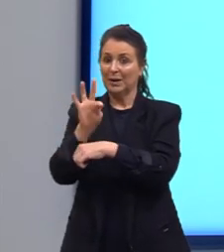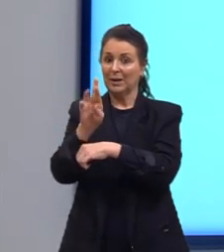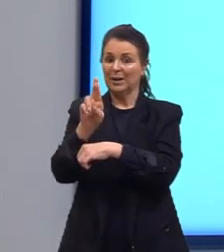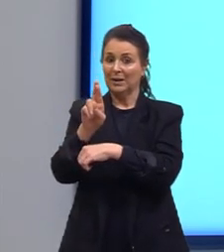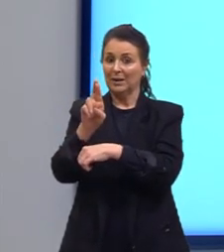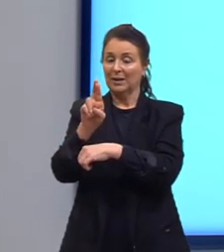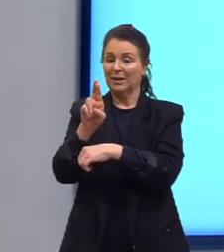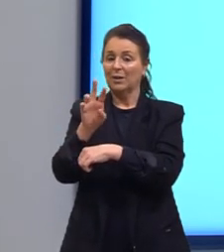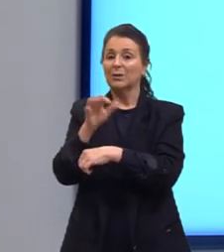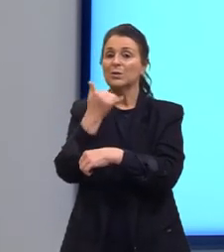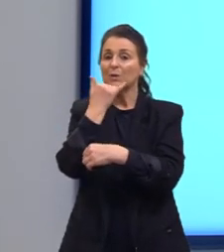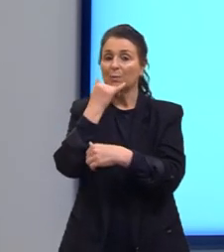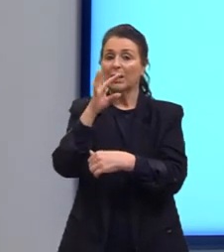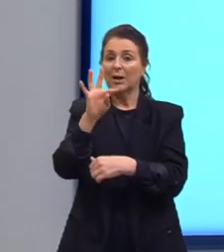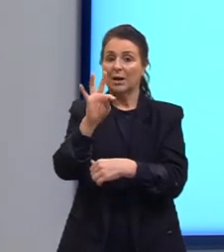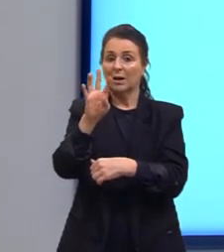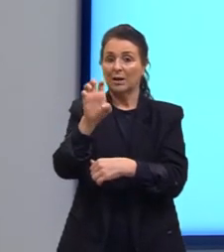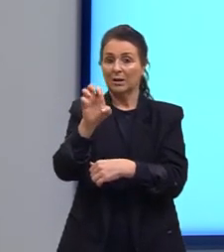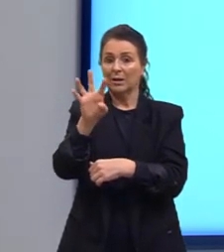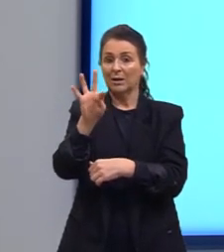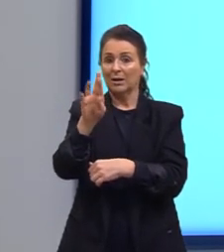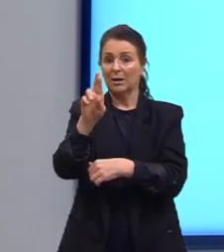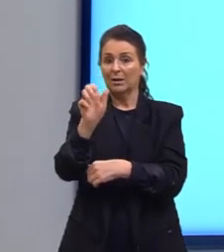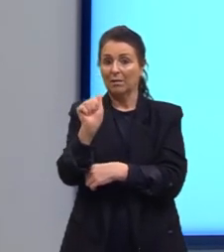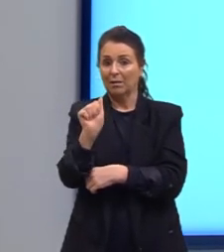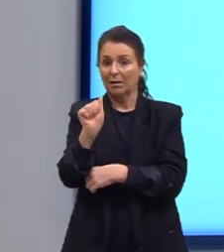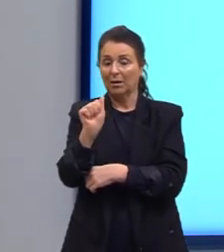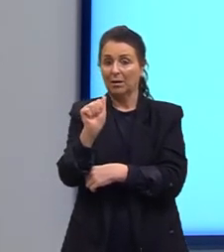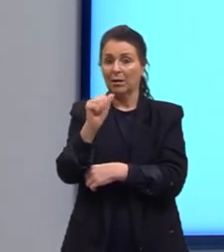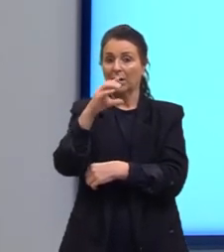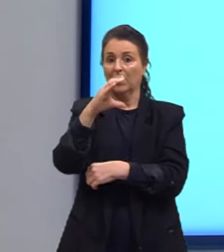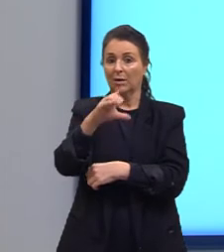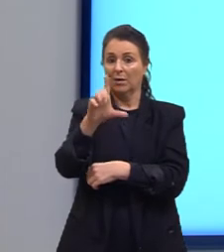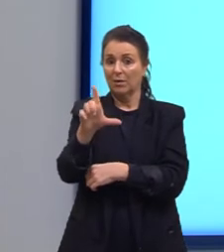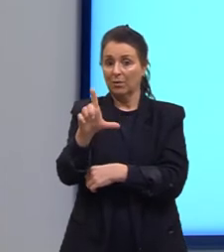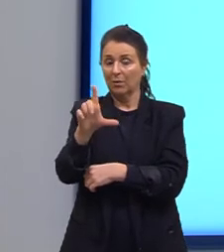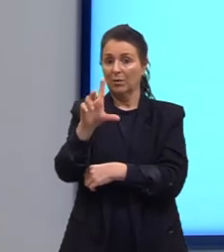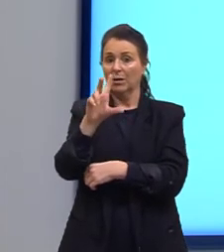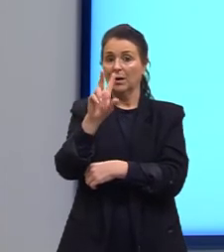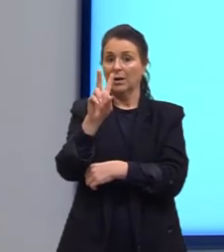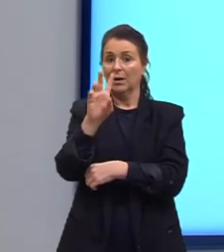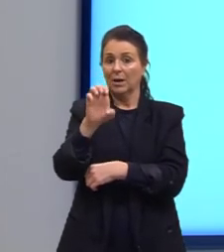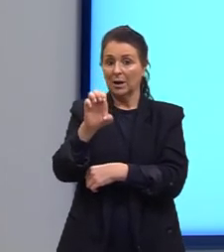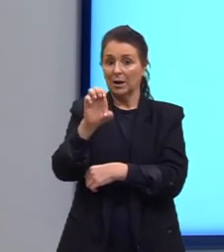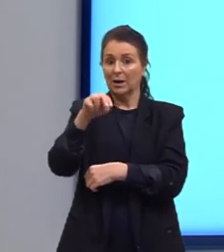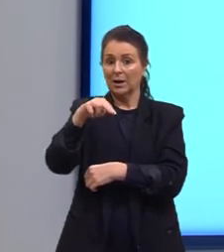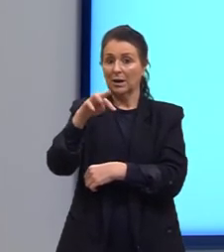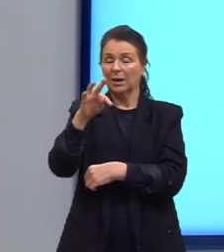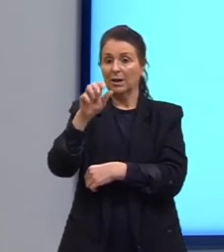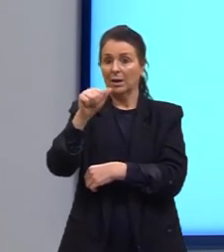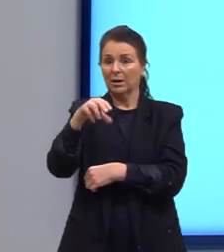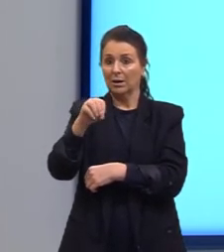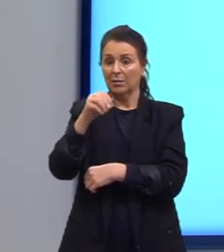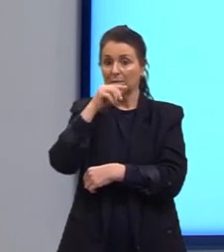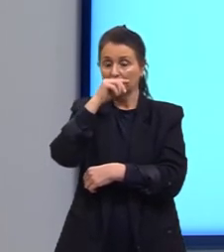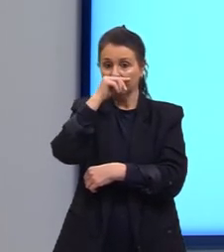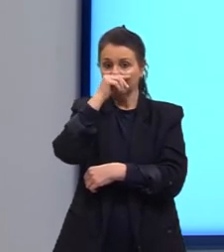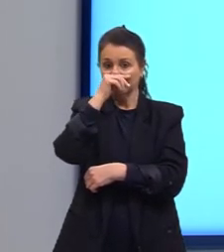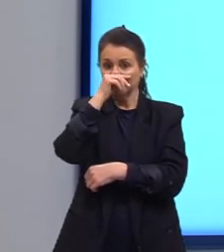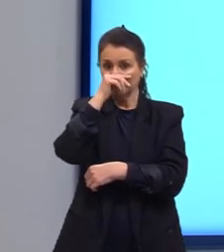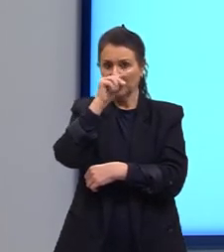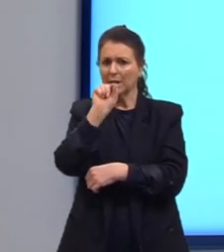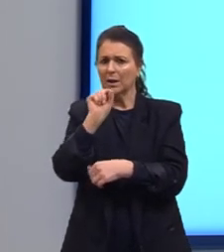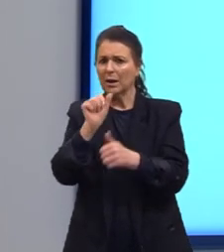tetracloretano Mas a professora não falou em tetra mas vocês que gostam de futebol sabe que que é um tetrap que que é um penta o que que é um tri campeonato